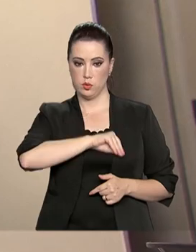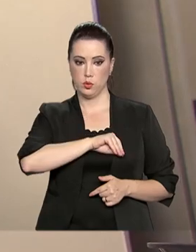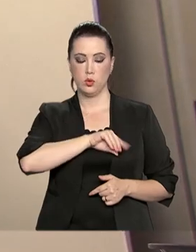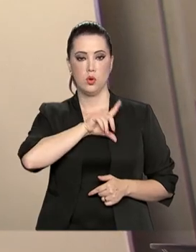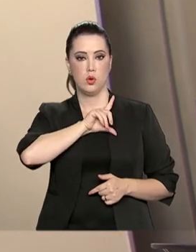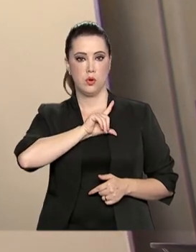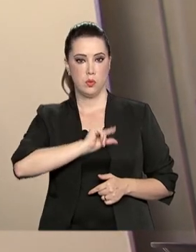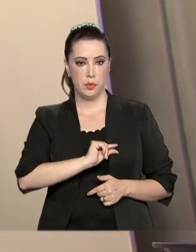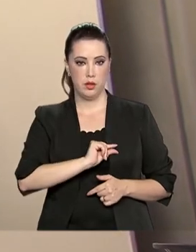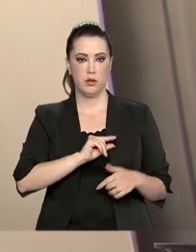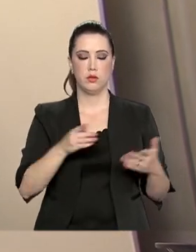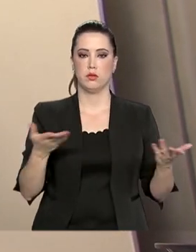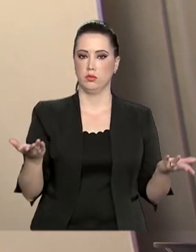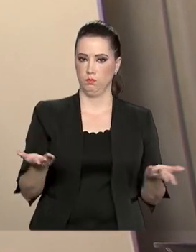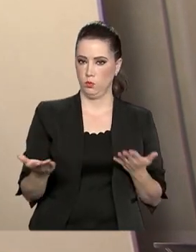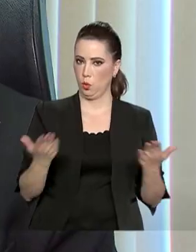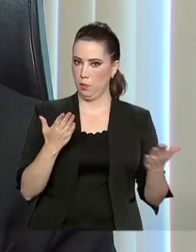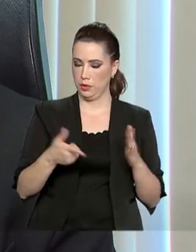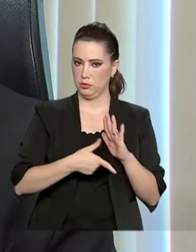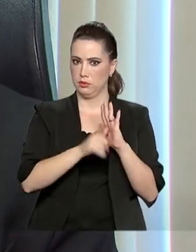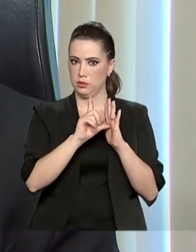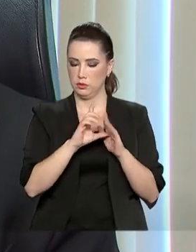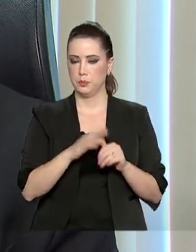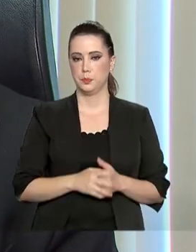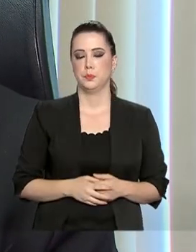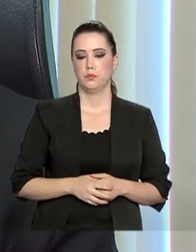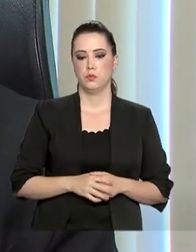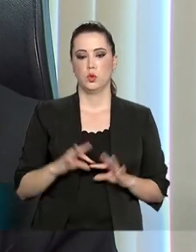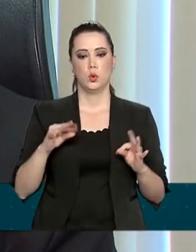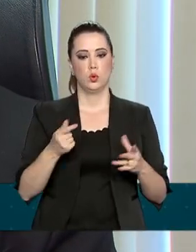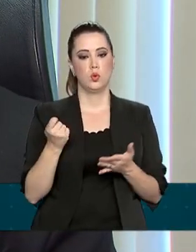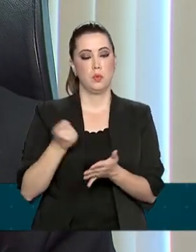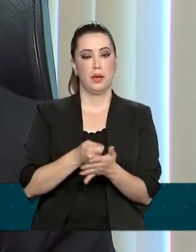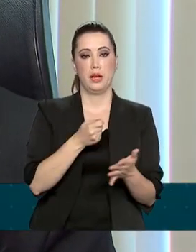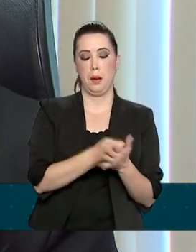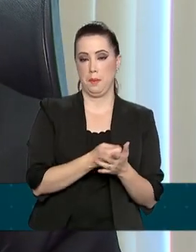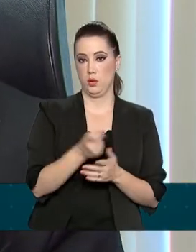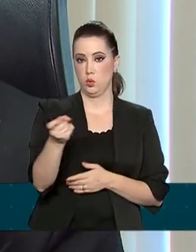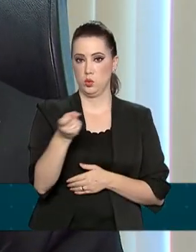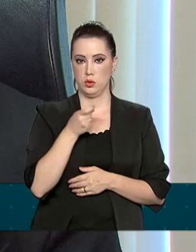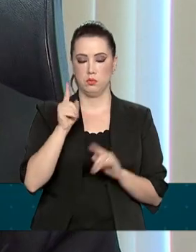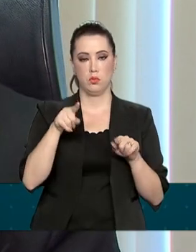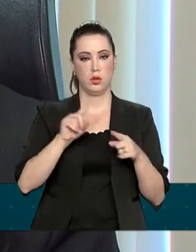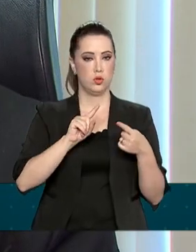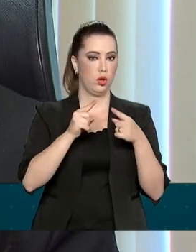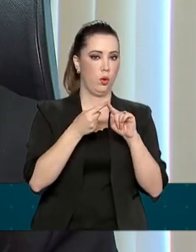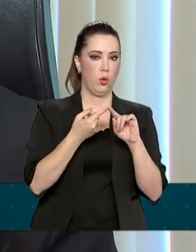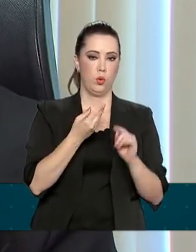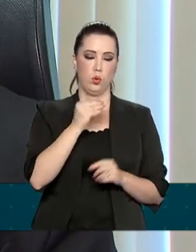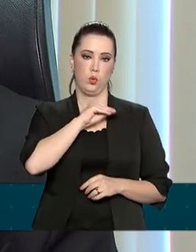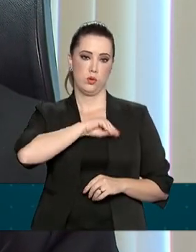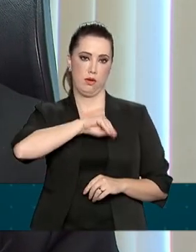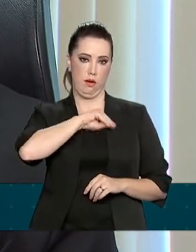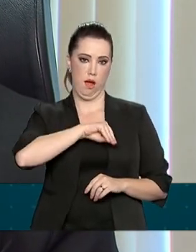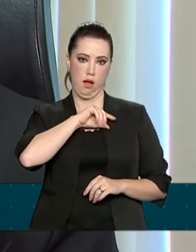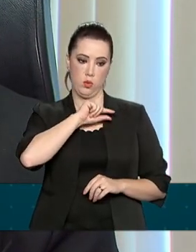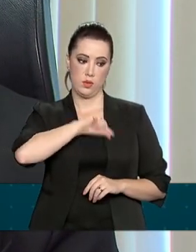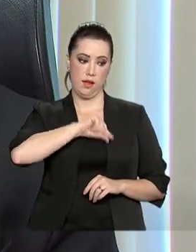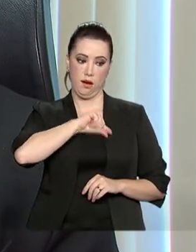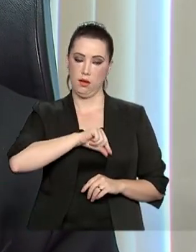ganham abaixo do valor do novo mínimo. Todos os cálculos dos tributos são feitos em função da remuneração do trabalhador.